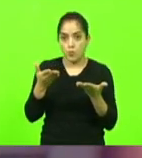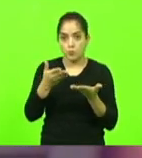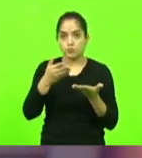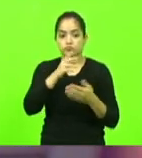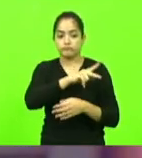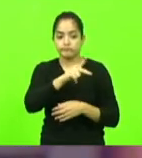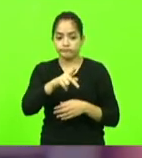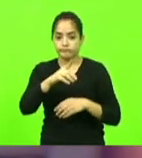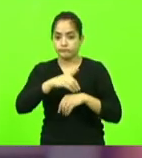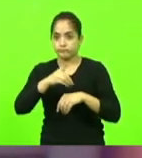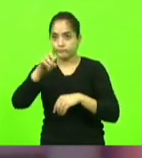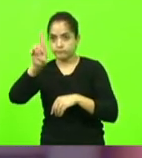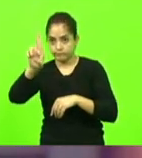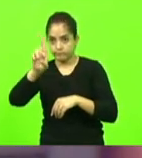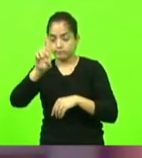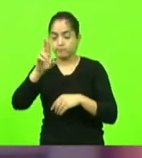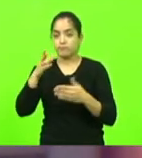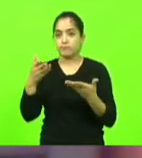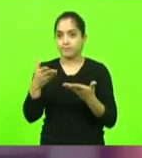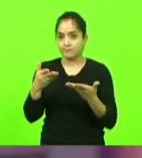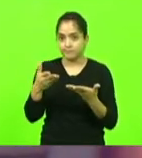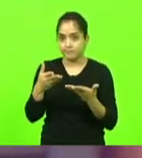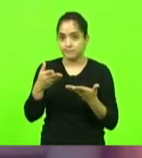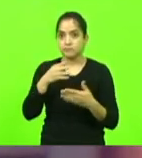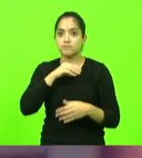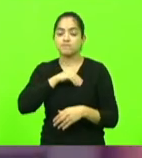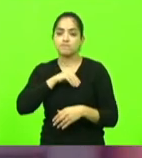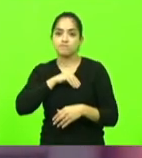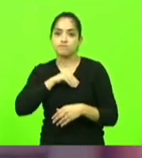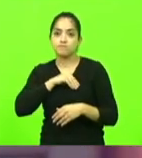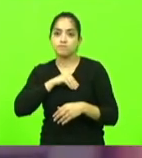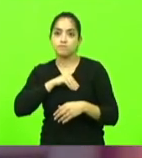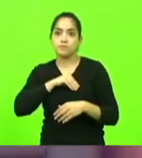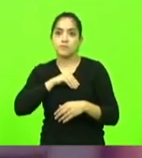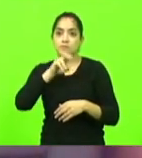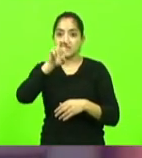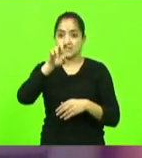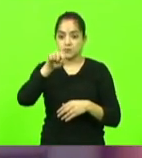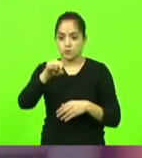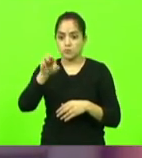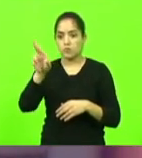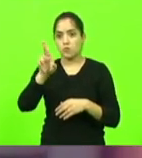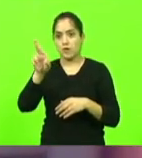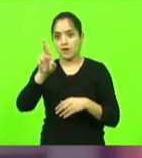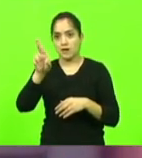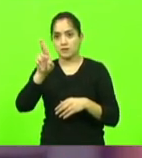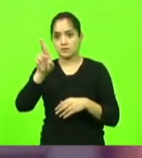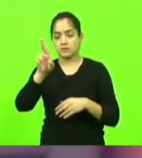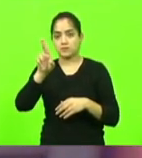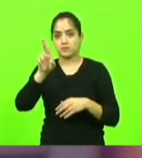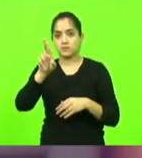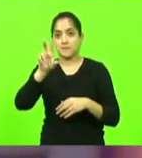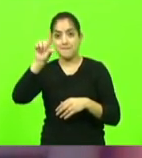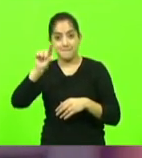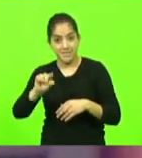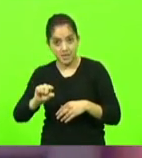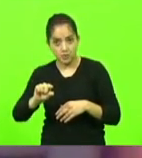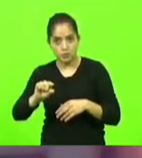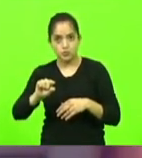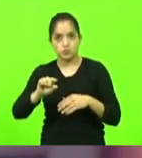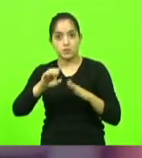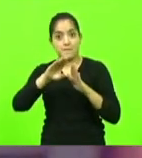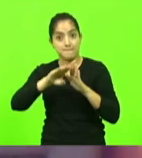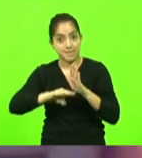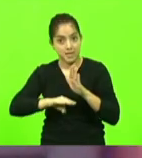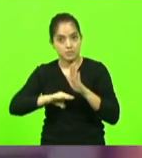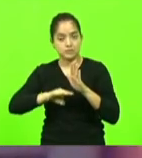com doutorado, deputado Márcio, recebe menos de R$ 5.000 líquido, menos de